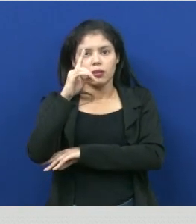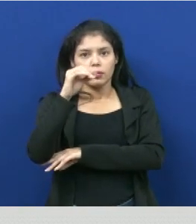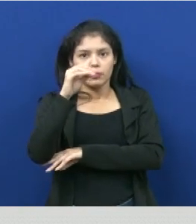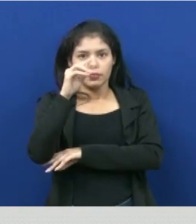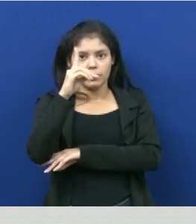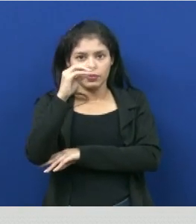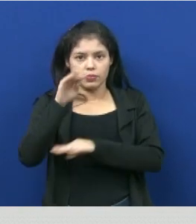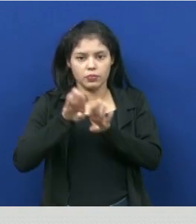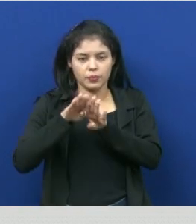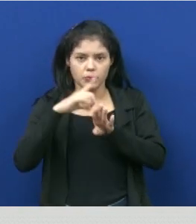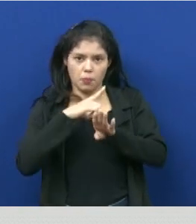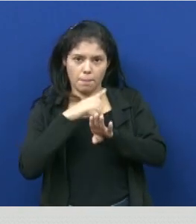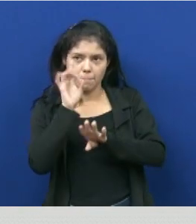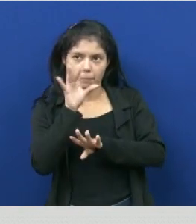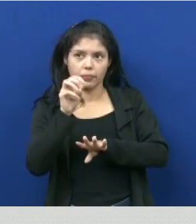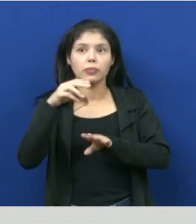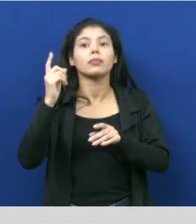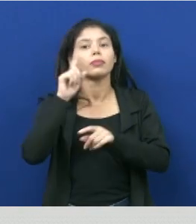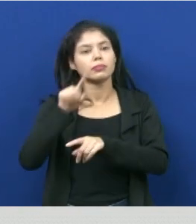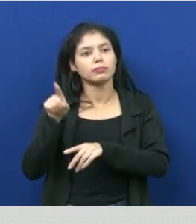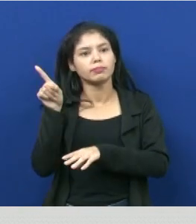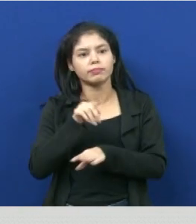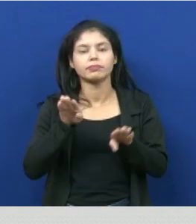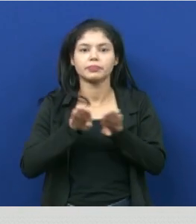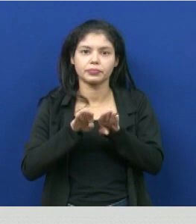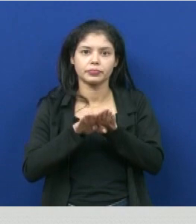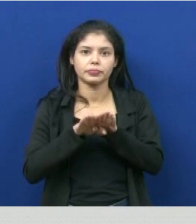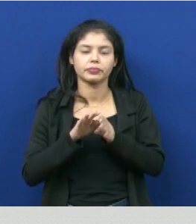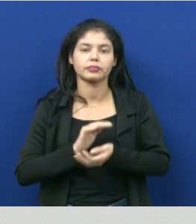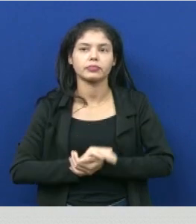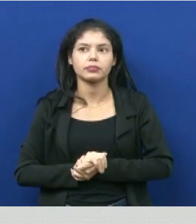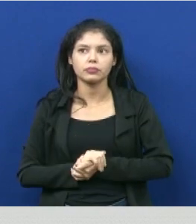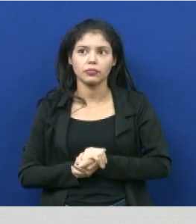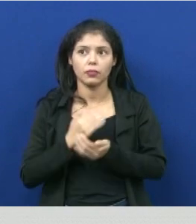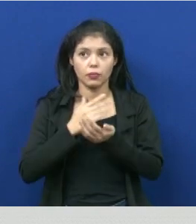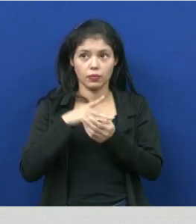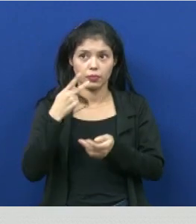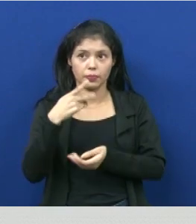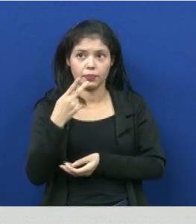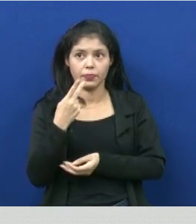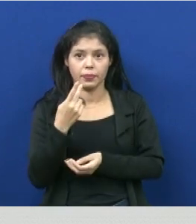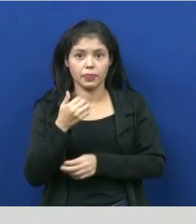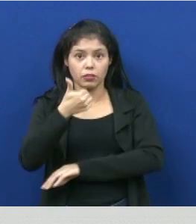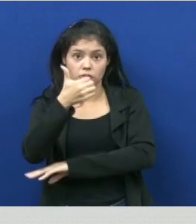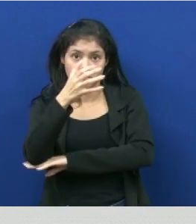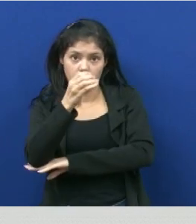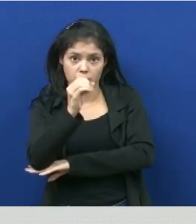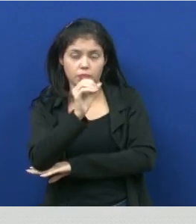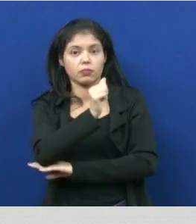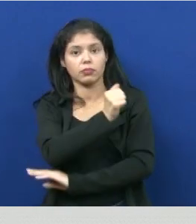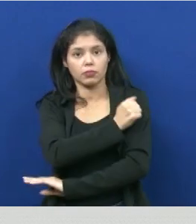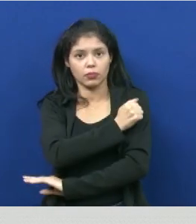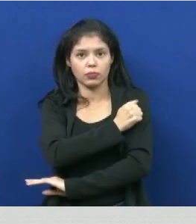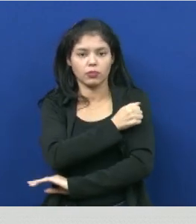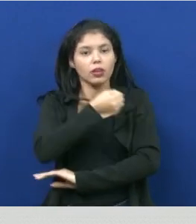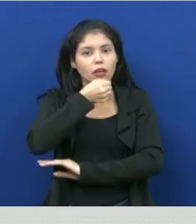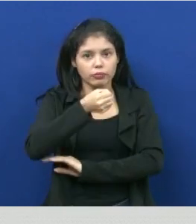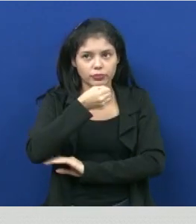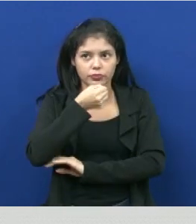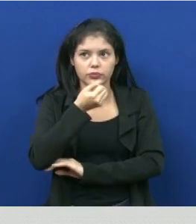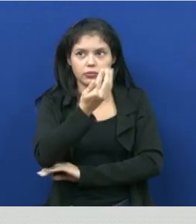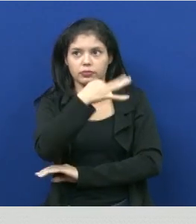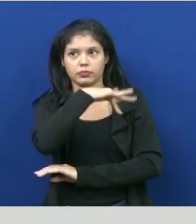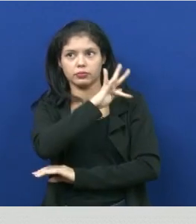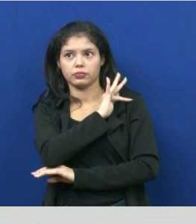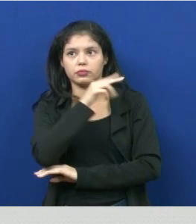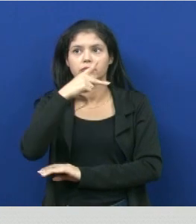dos extremos. Vejamos a seguinte situação. Ele comenta que de 10 alunos entrevistados na faculdade de